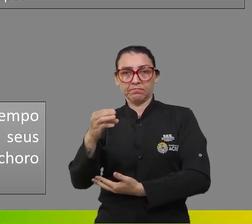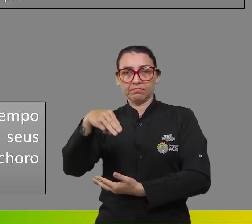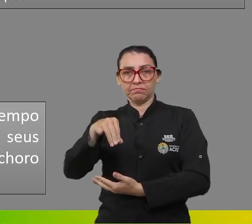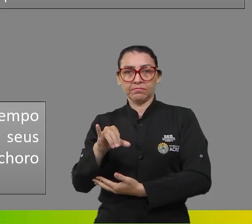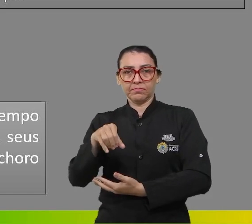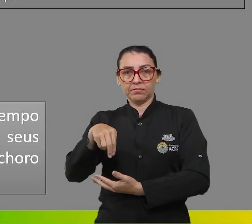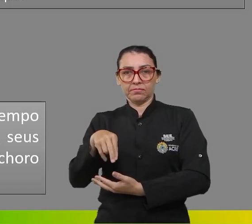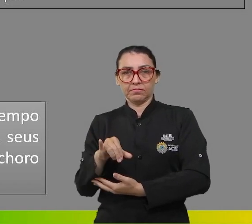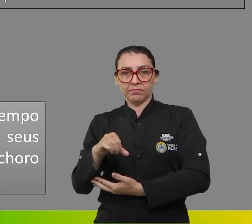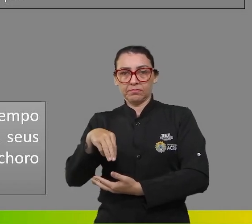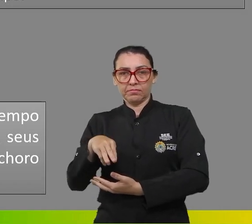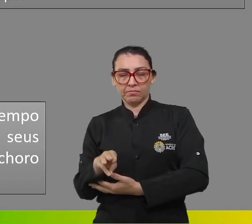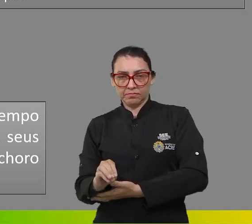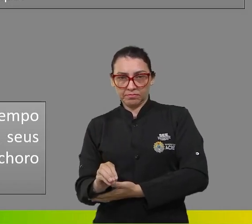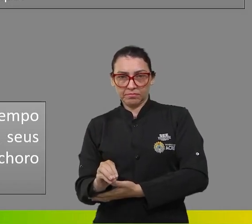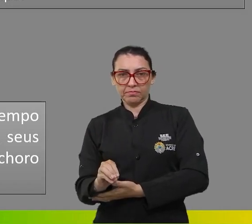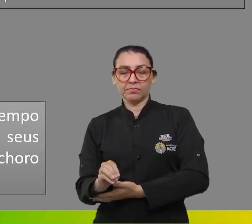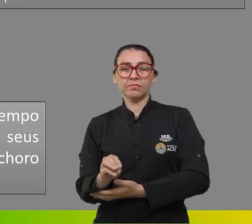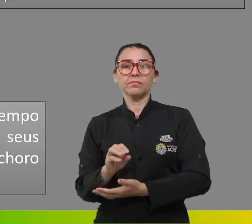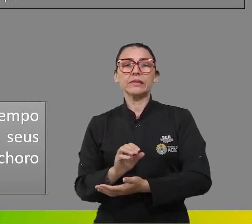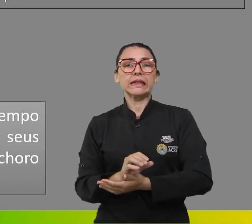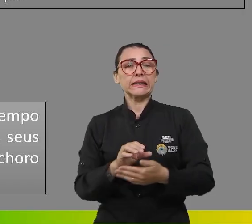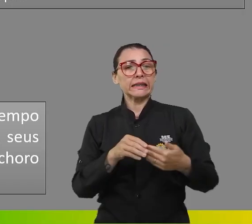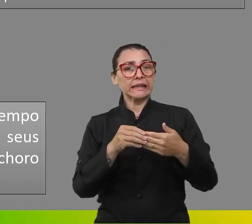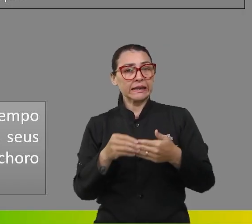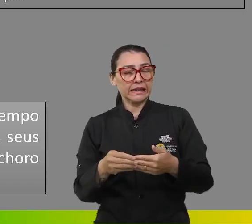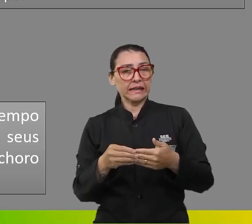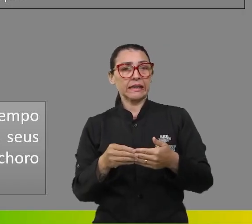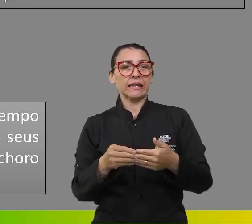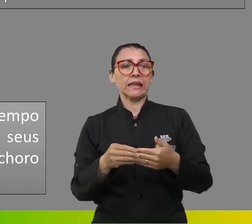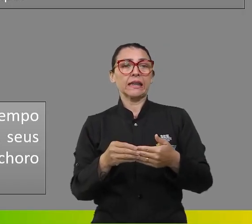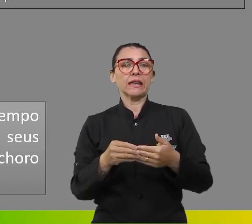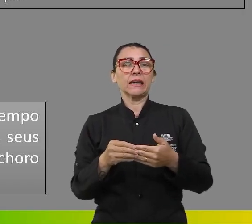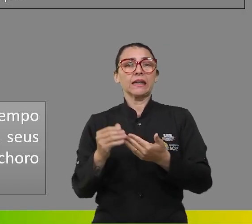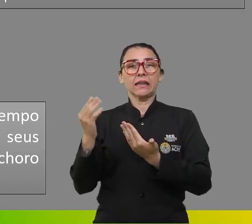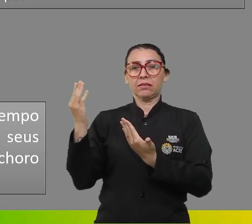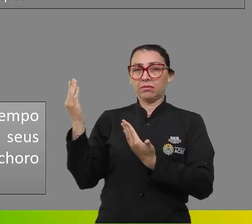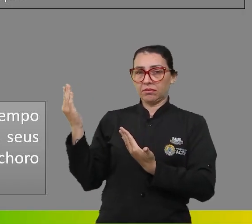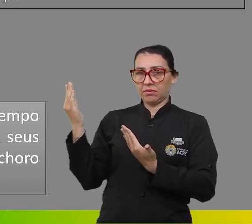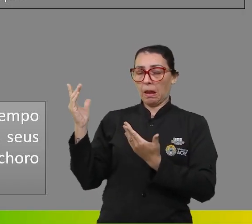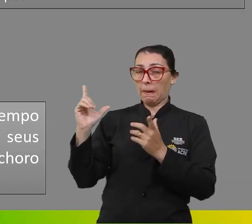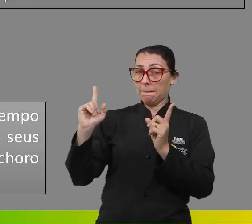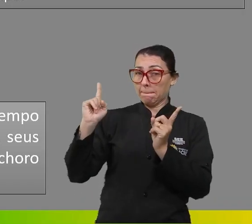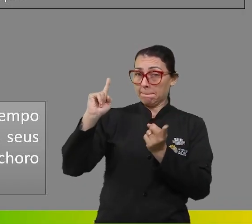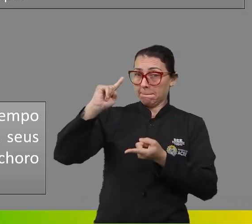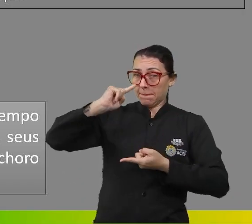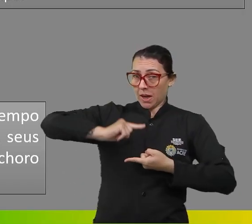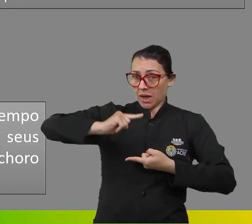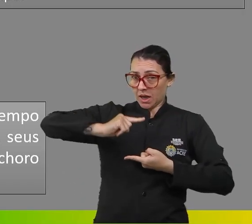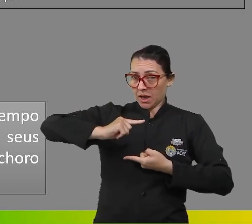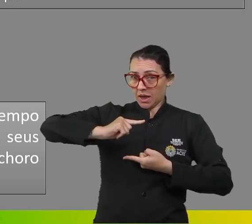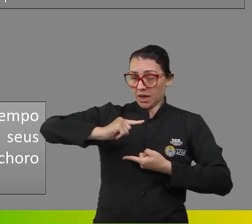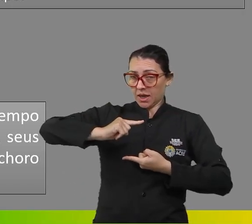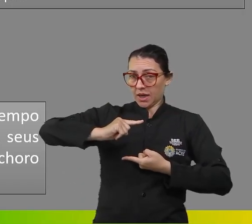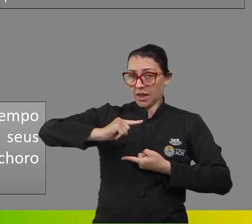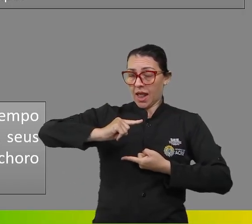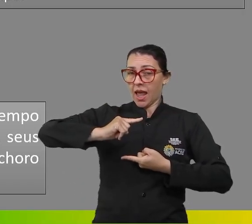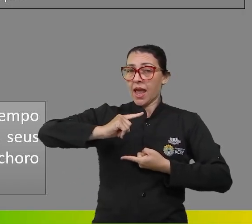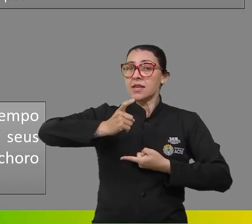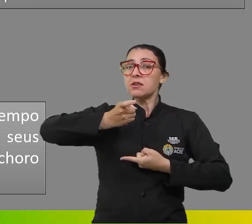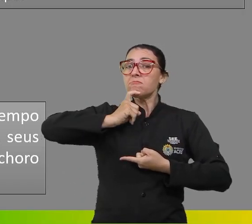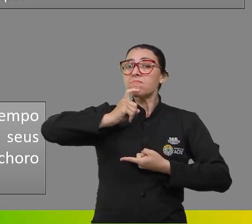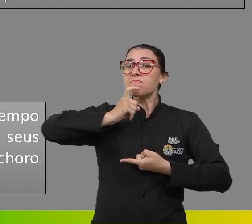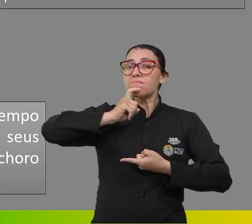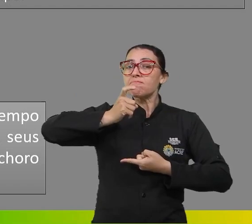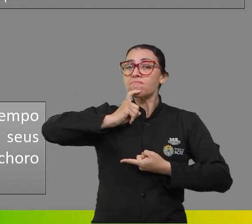Nelly Azevedo. Ela traz essa questão dessas estatuetas aí, pequenas, em forma de gelo, a qual